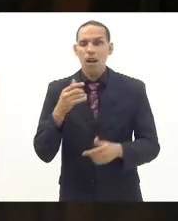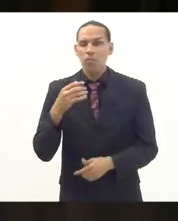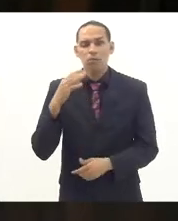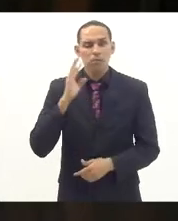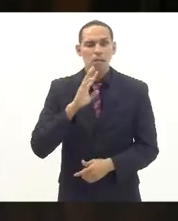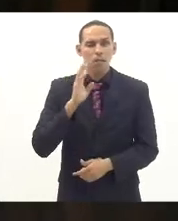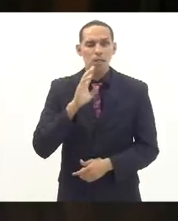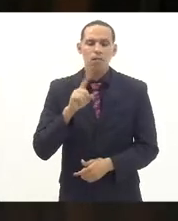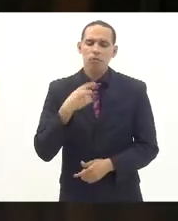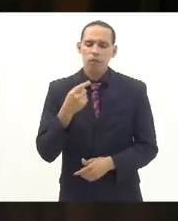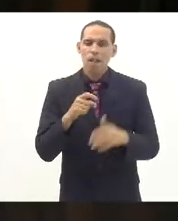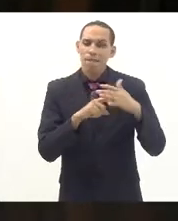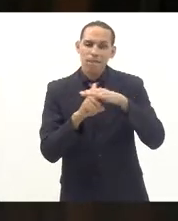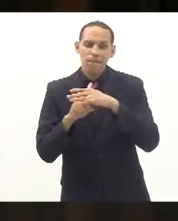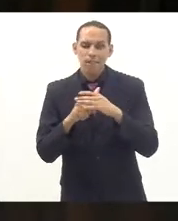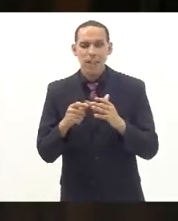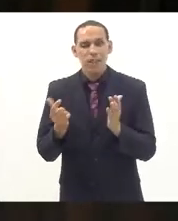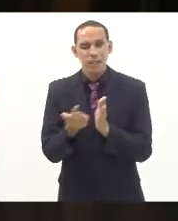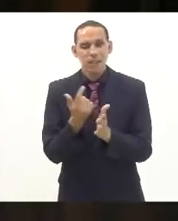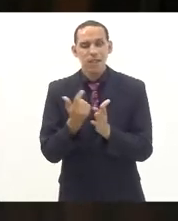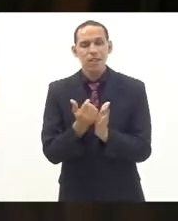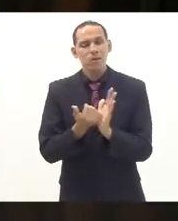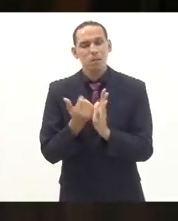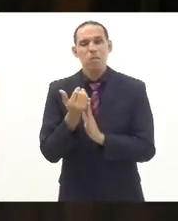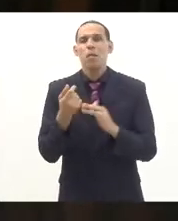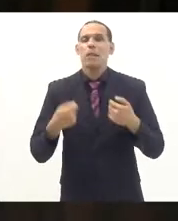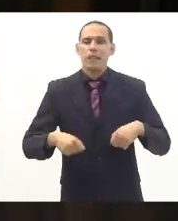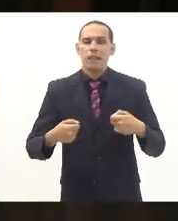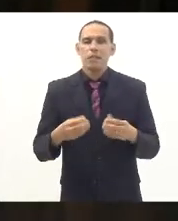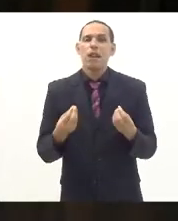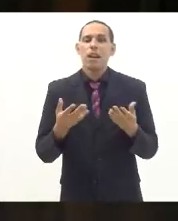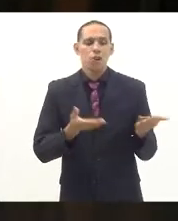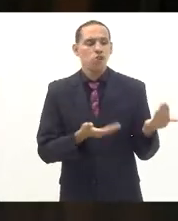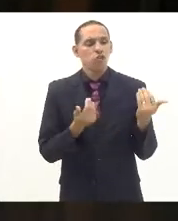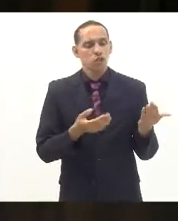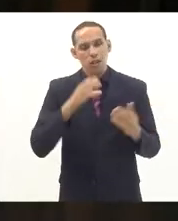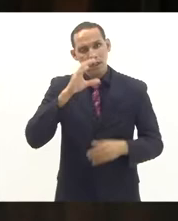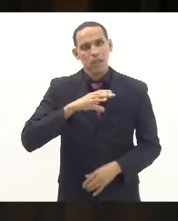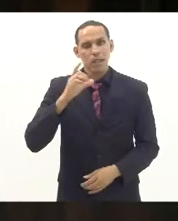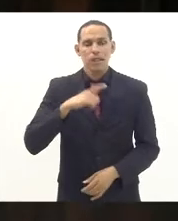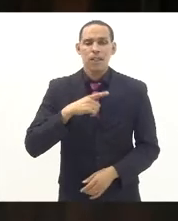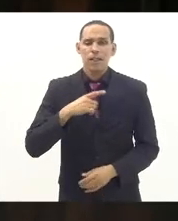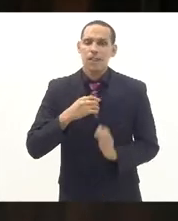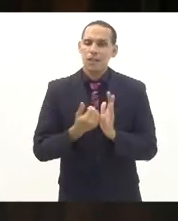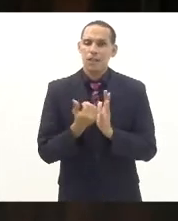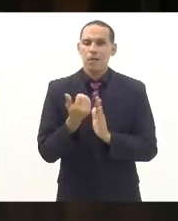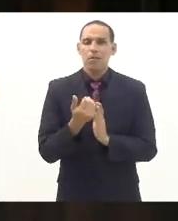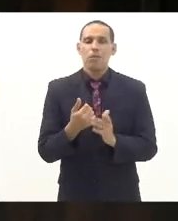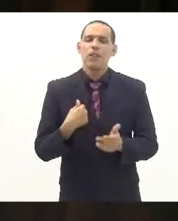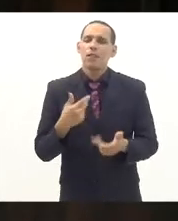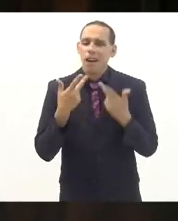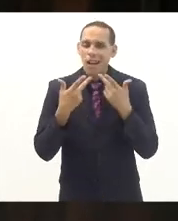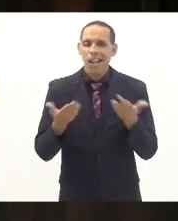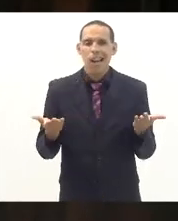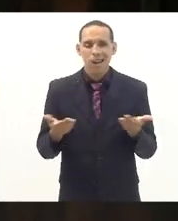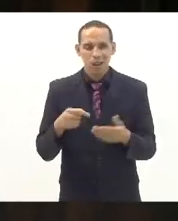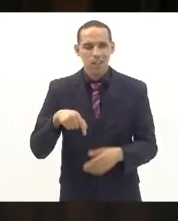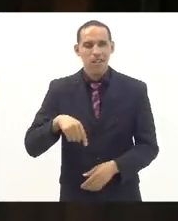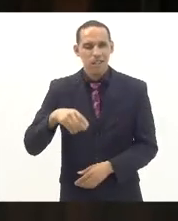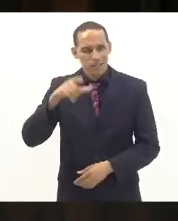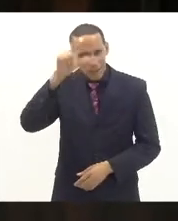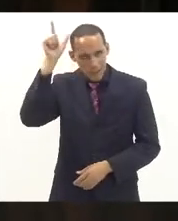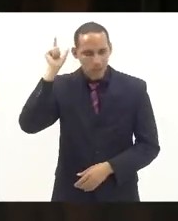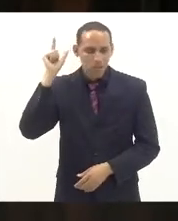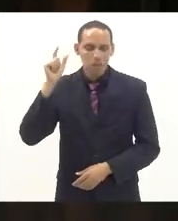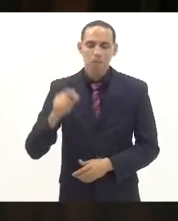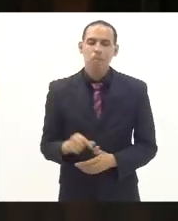que a gente possa preparar os nossos jovens com muita cidadania e eu hoje falei aqui Deputado Luiz Paulo